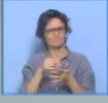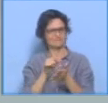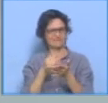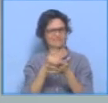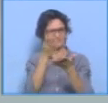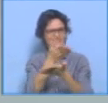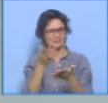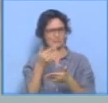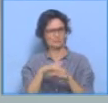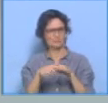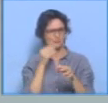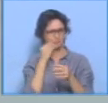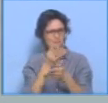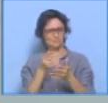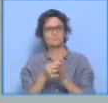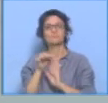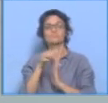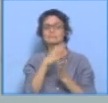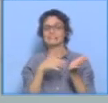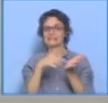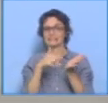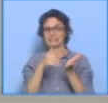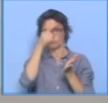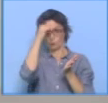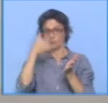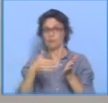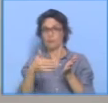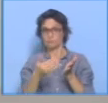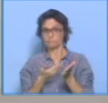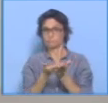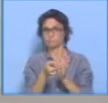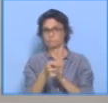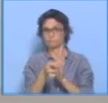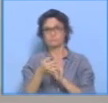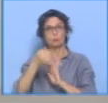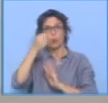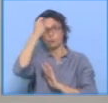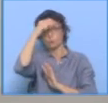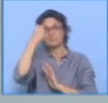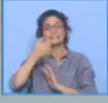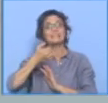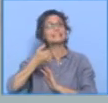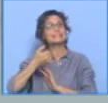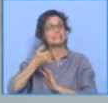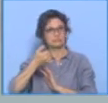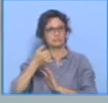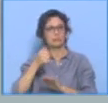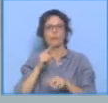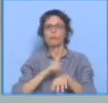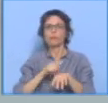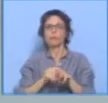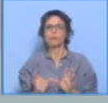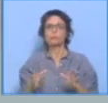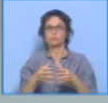caso dos textos que são propostos na liturgia do próximo domingo, o 15º domingo do tempo comum,